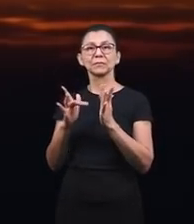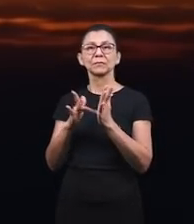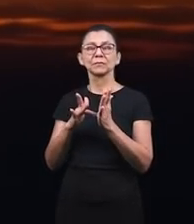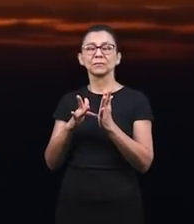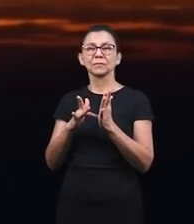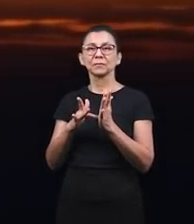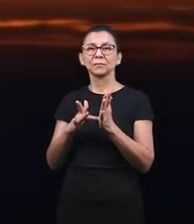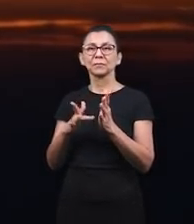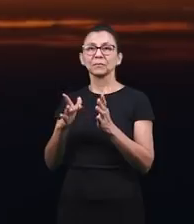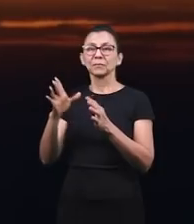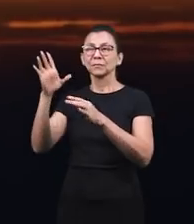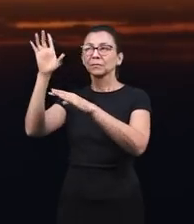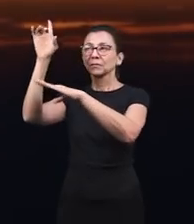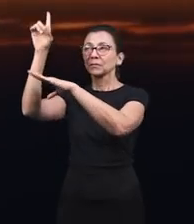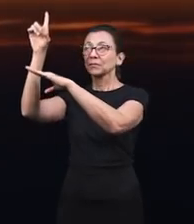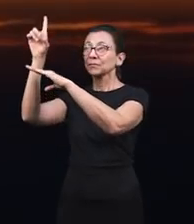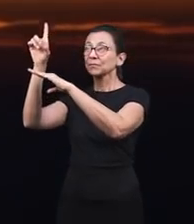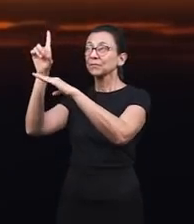meu Jesus.